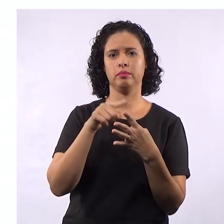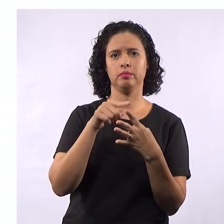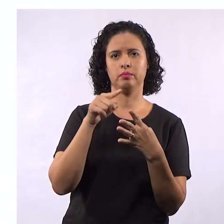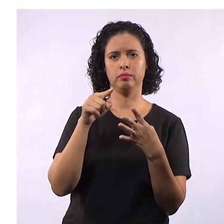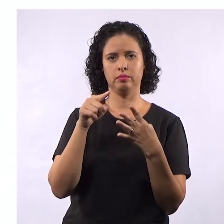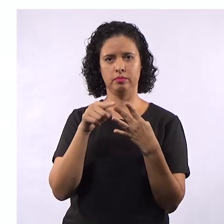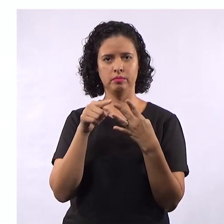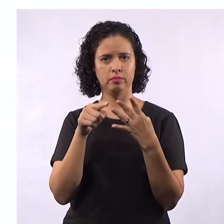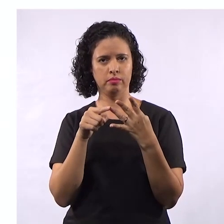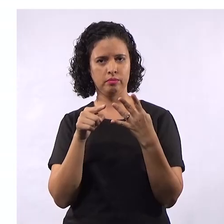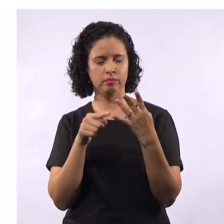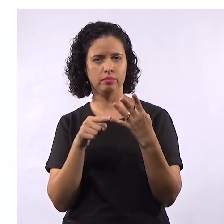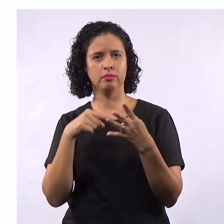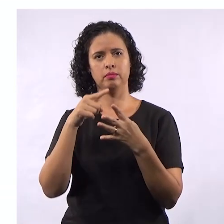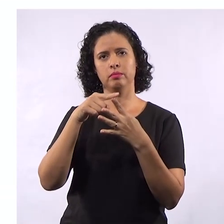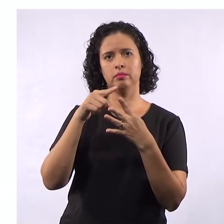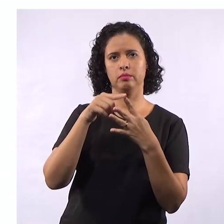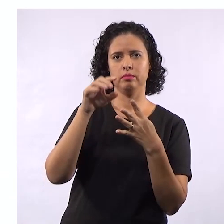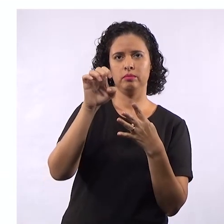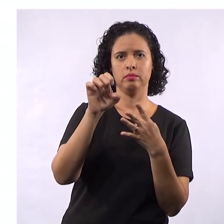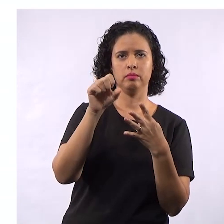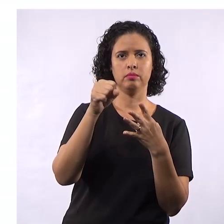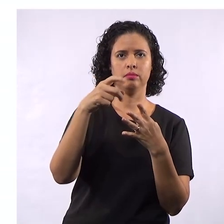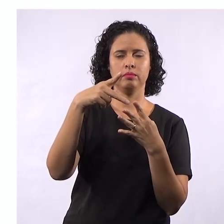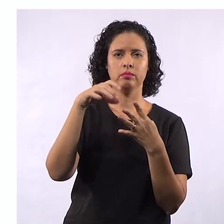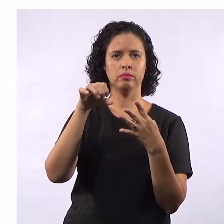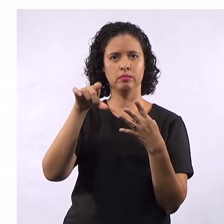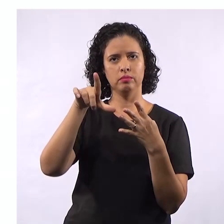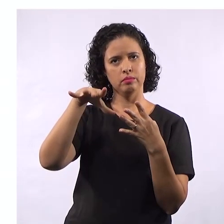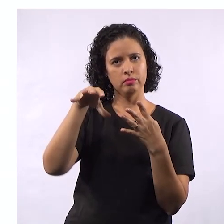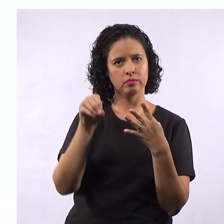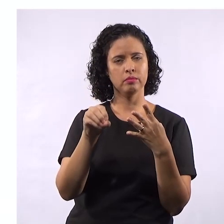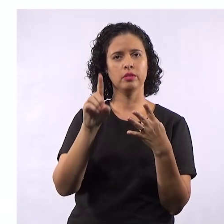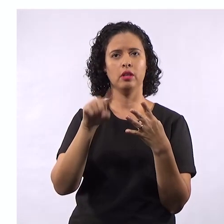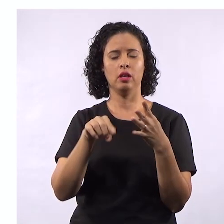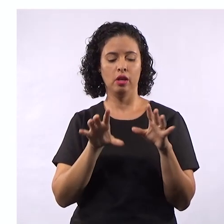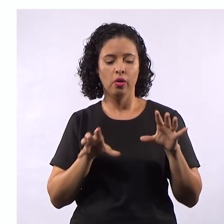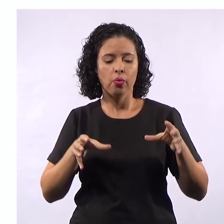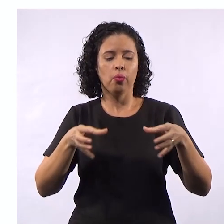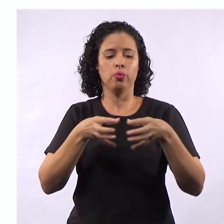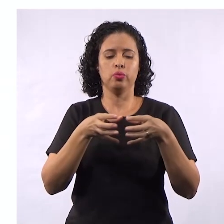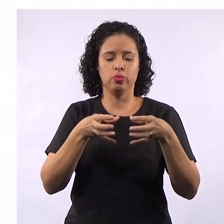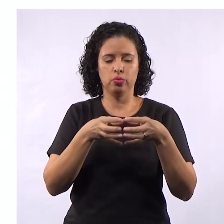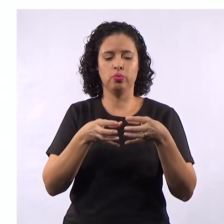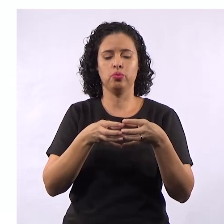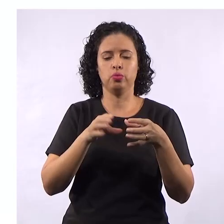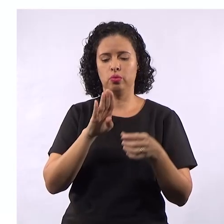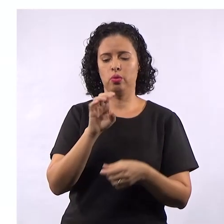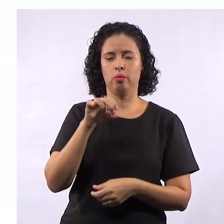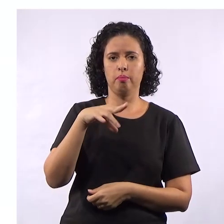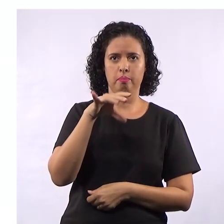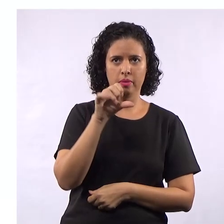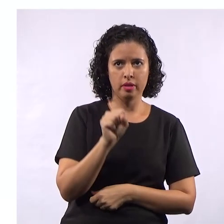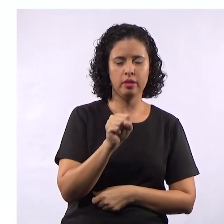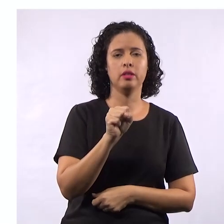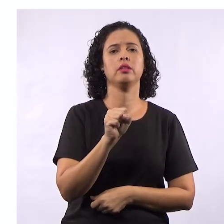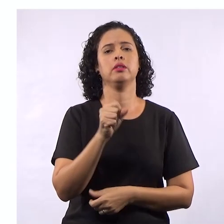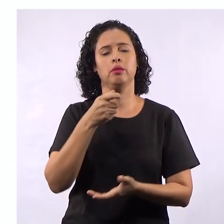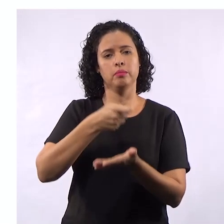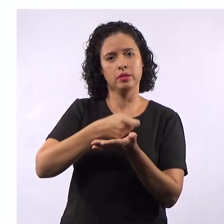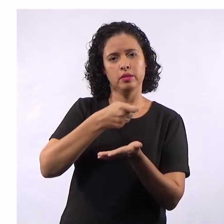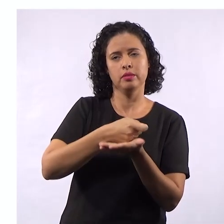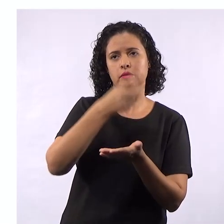tem legitimidade passiva. Da mesma forma, o condomínio também pode, por meio do seu representante, estar ali processando um